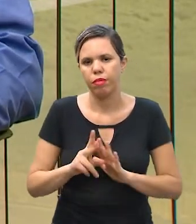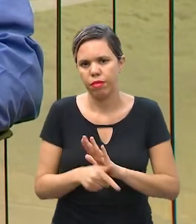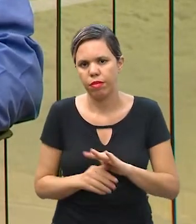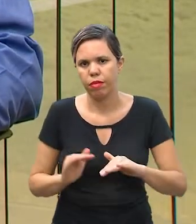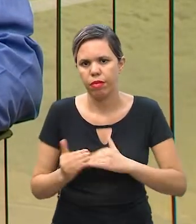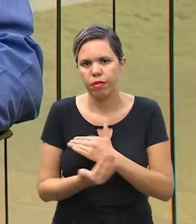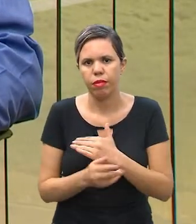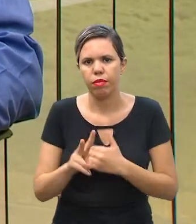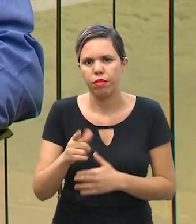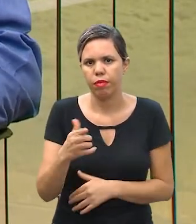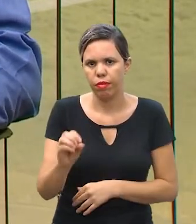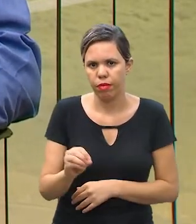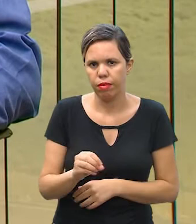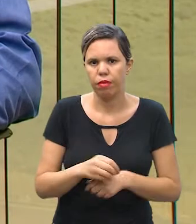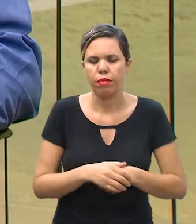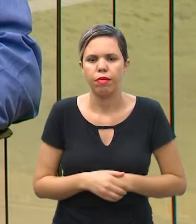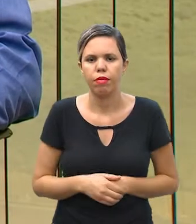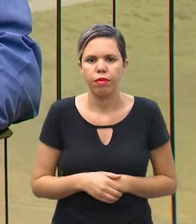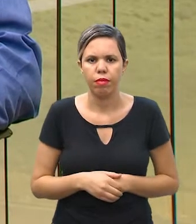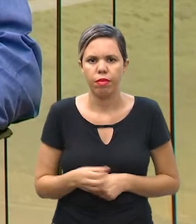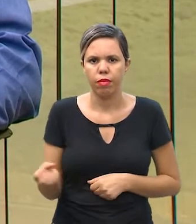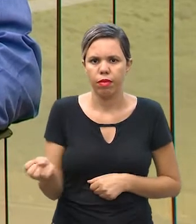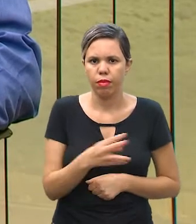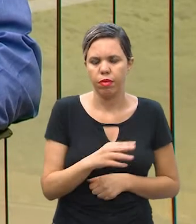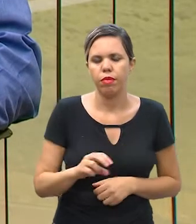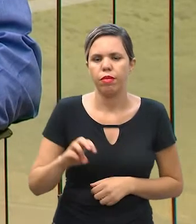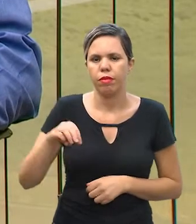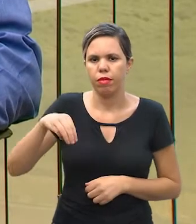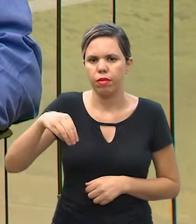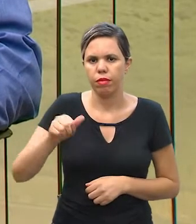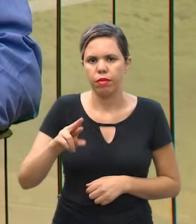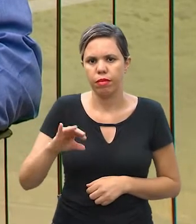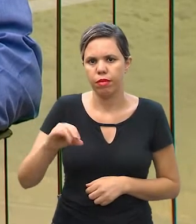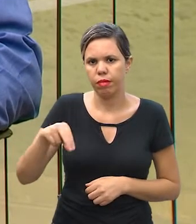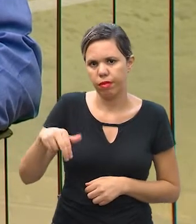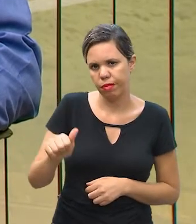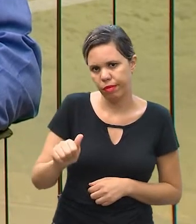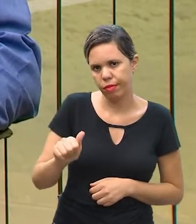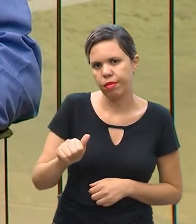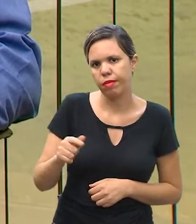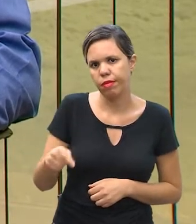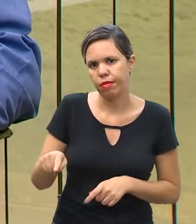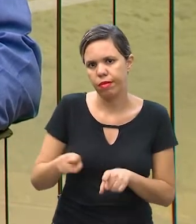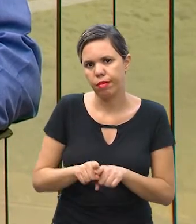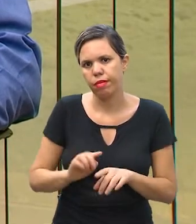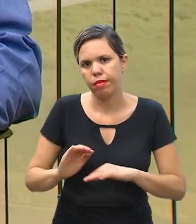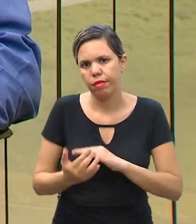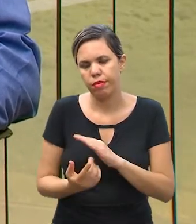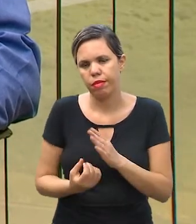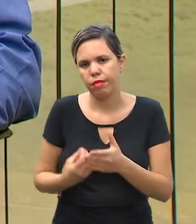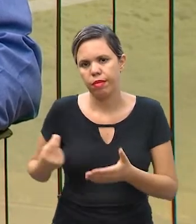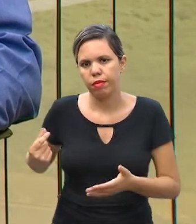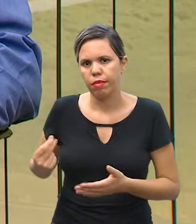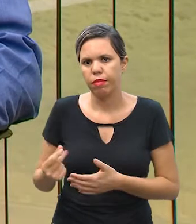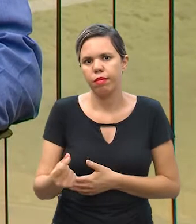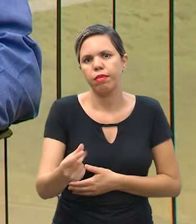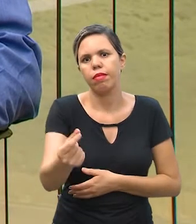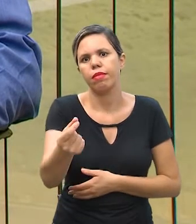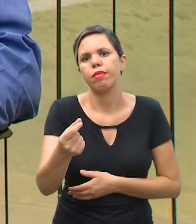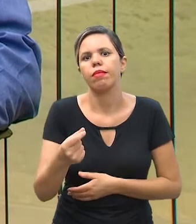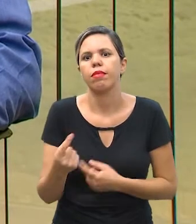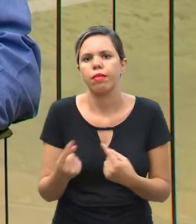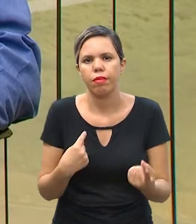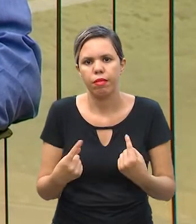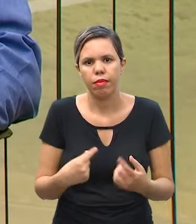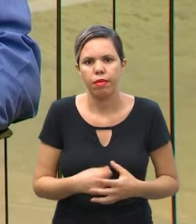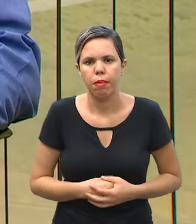Satélite Íris, o Valença, Novo Maracanã. São bairros que iniciaram, se formaram já há um bom tempo,